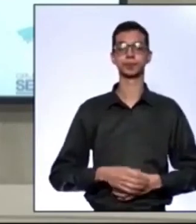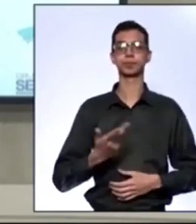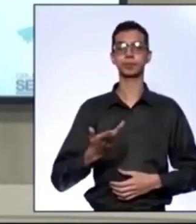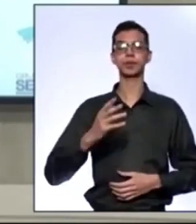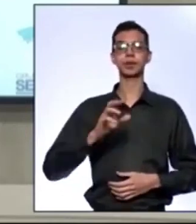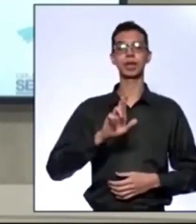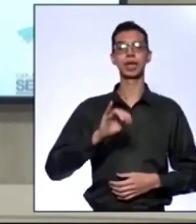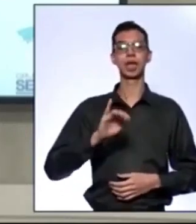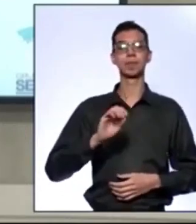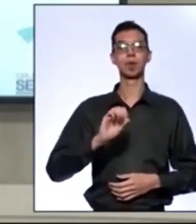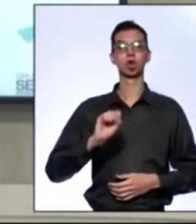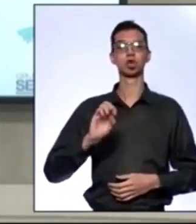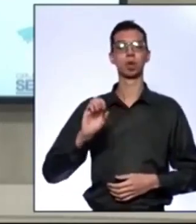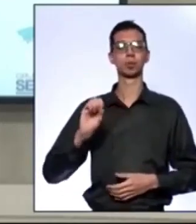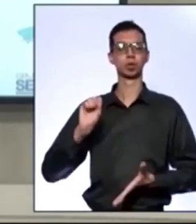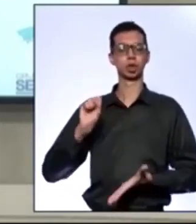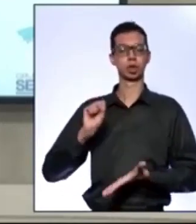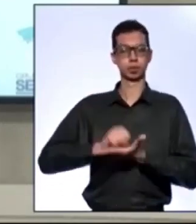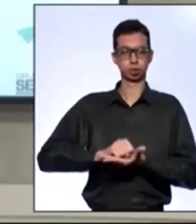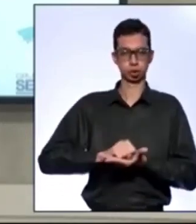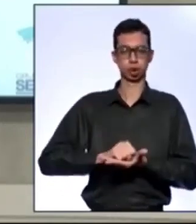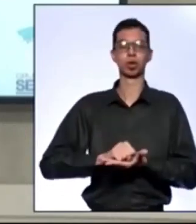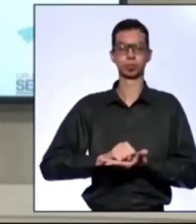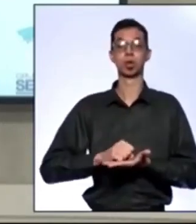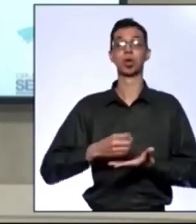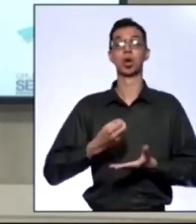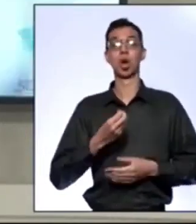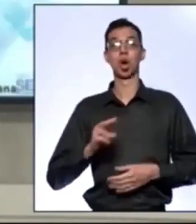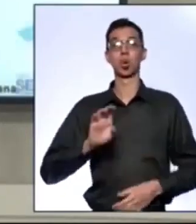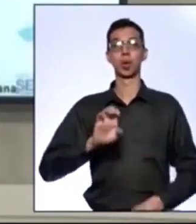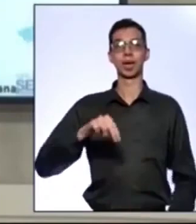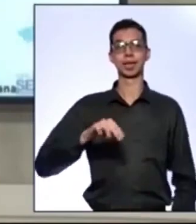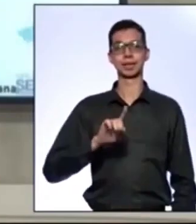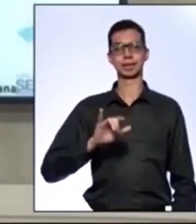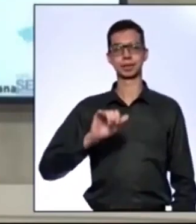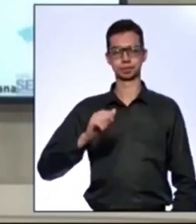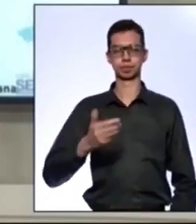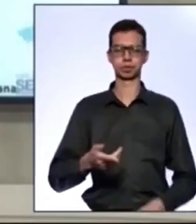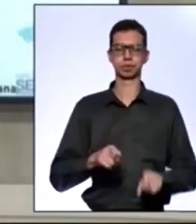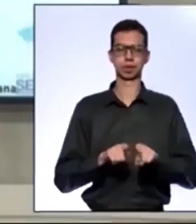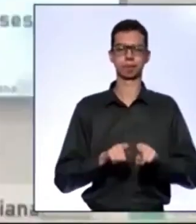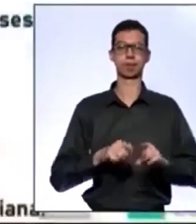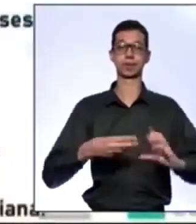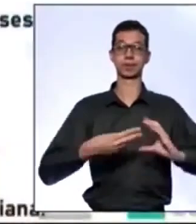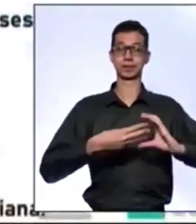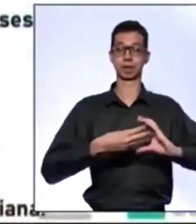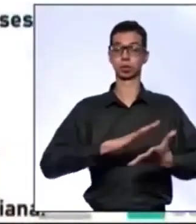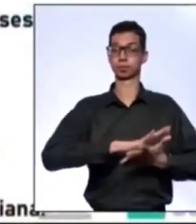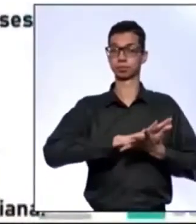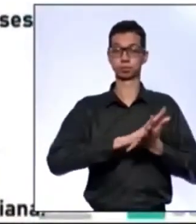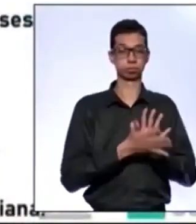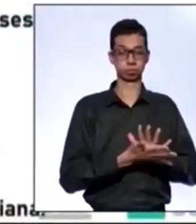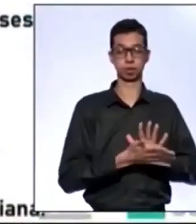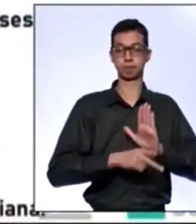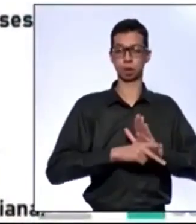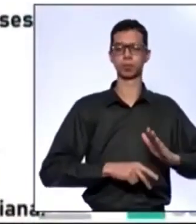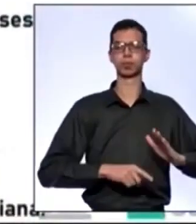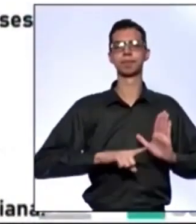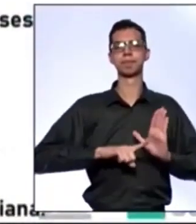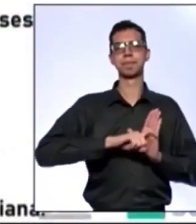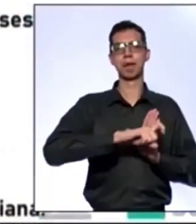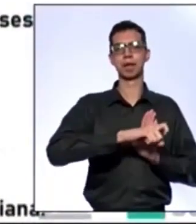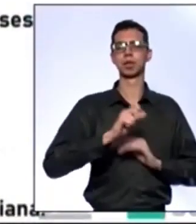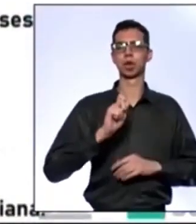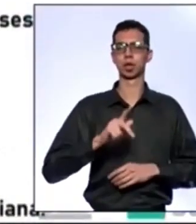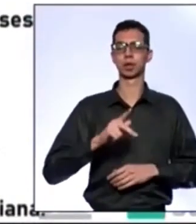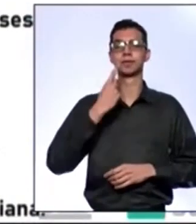ou destruindo a parede celular. Legal? Então, vamos agora ver as alternativas para achar a correta.